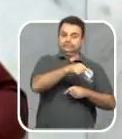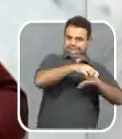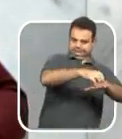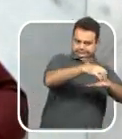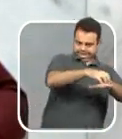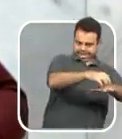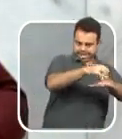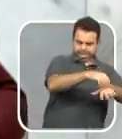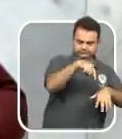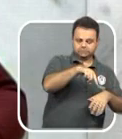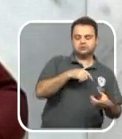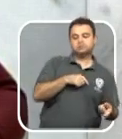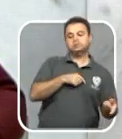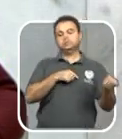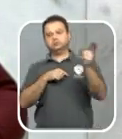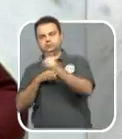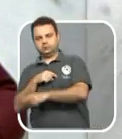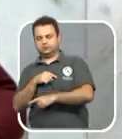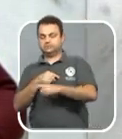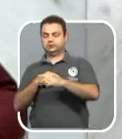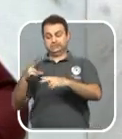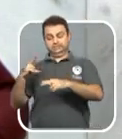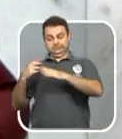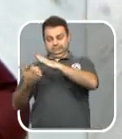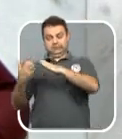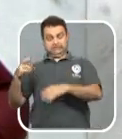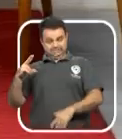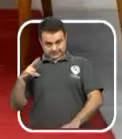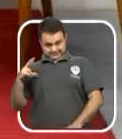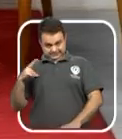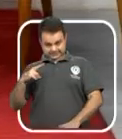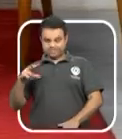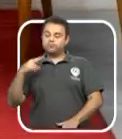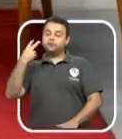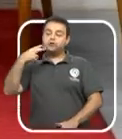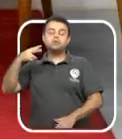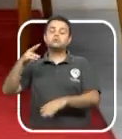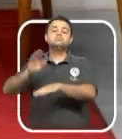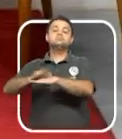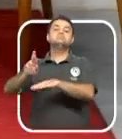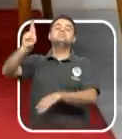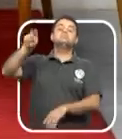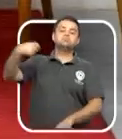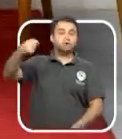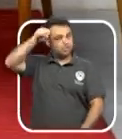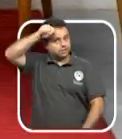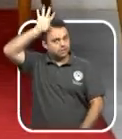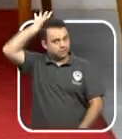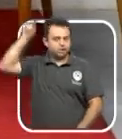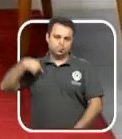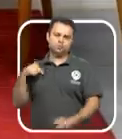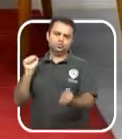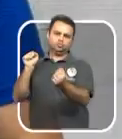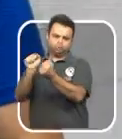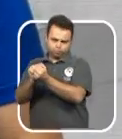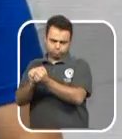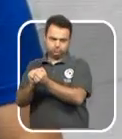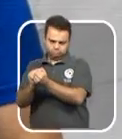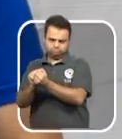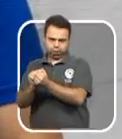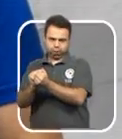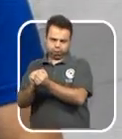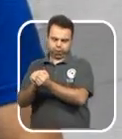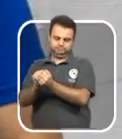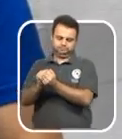esses temas, né? Como que o senhor acompanhou toda essa movimentação? Nós tivemos basicamente duas CPIs, né? Uma